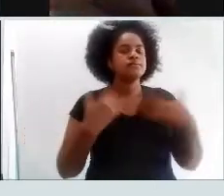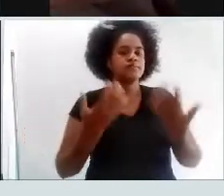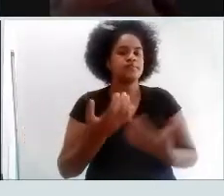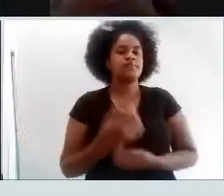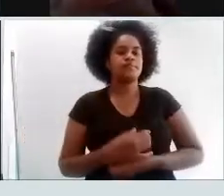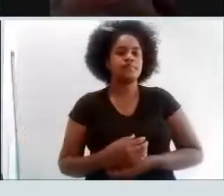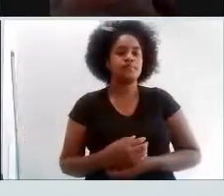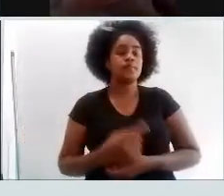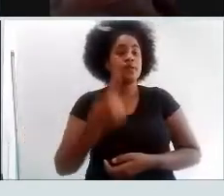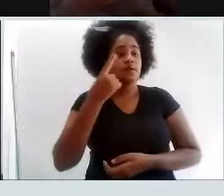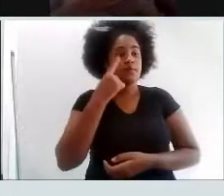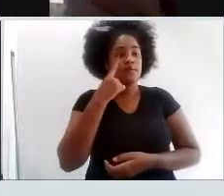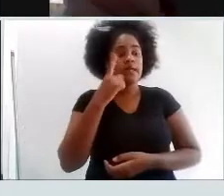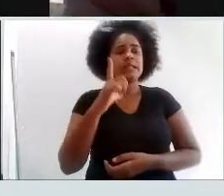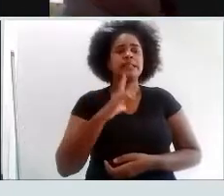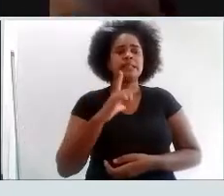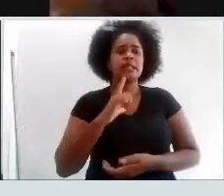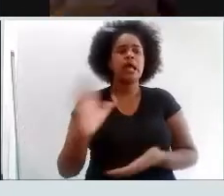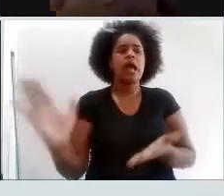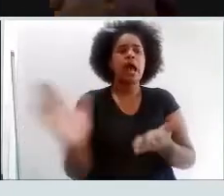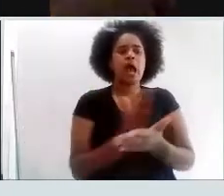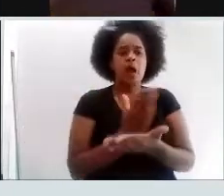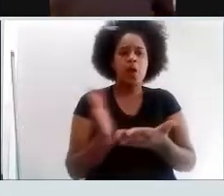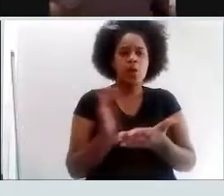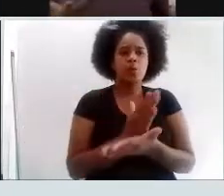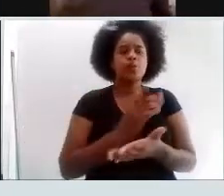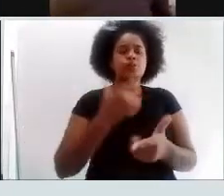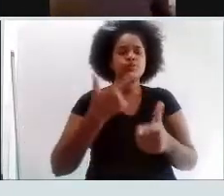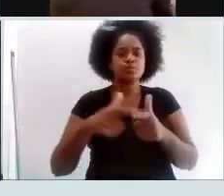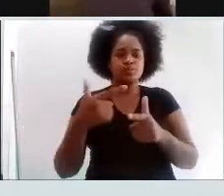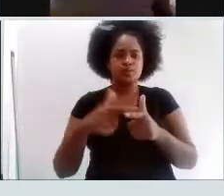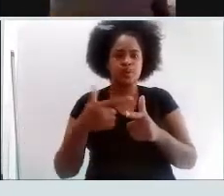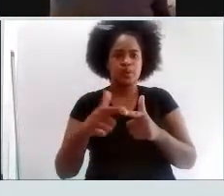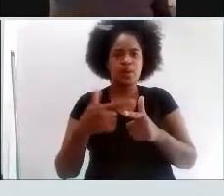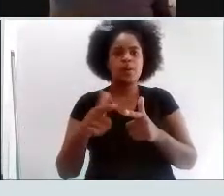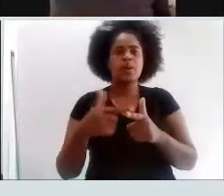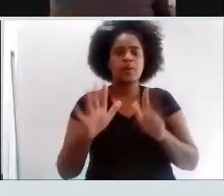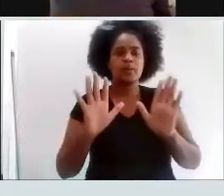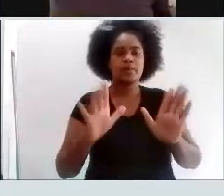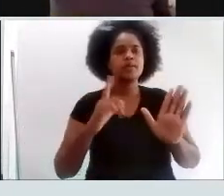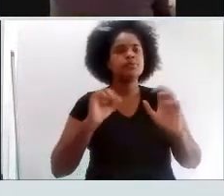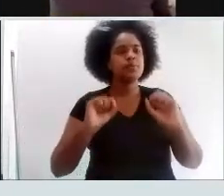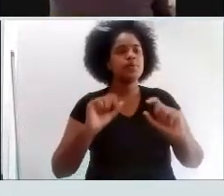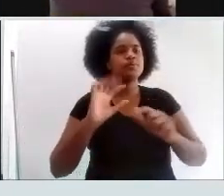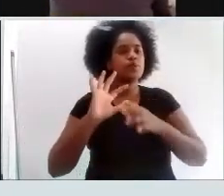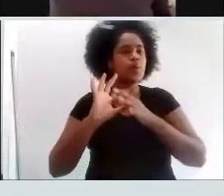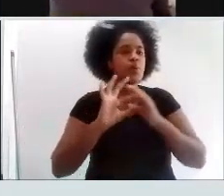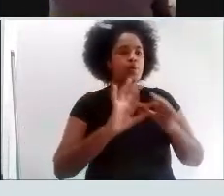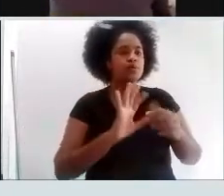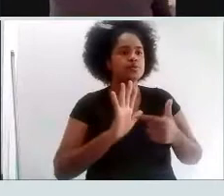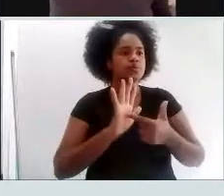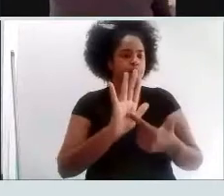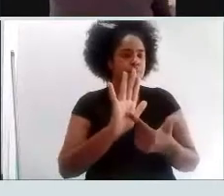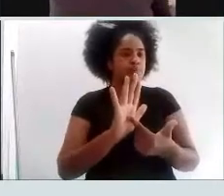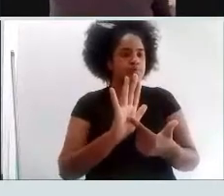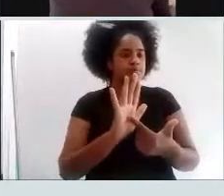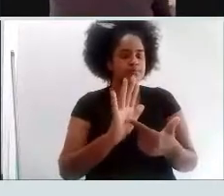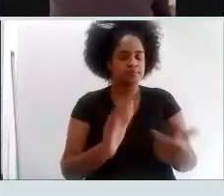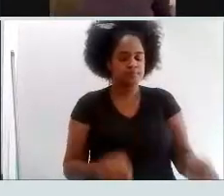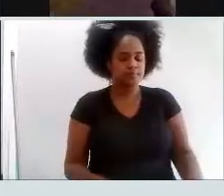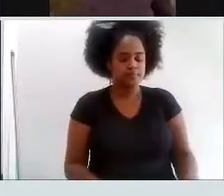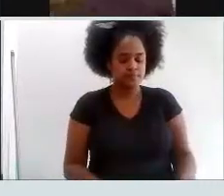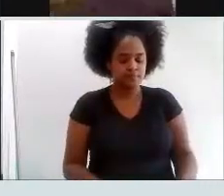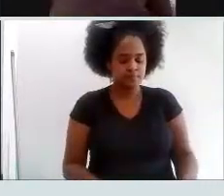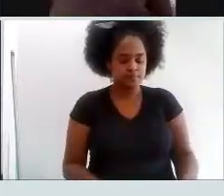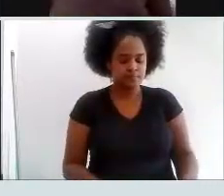tem alguns problemas, mas aí eu posso trazer um contexto, por exemplo, algum exemplo na